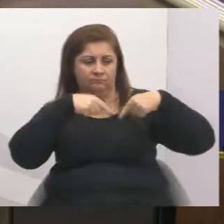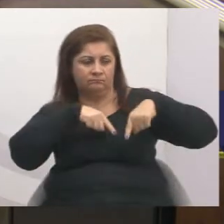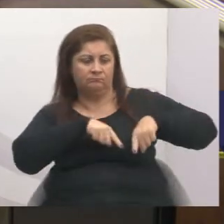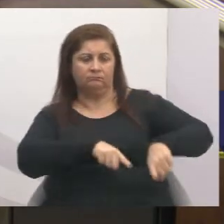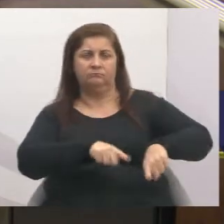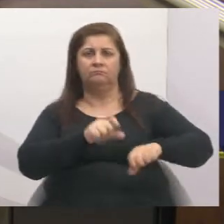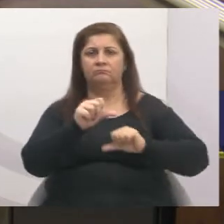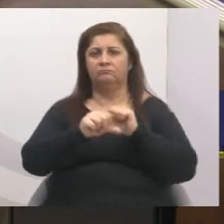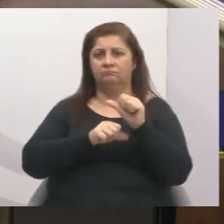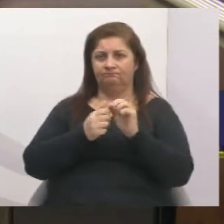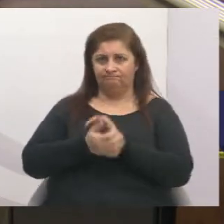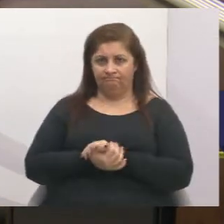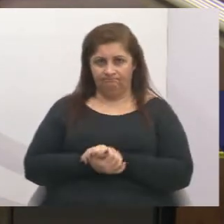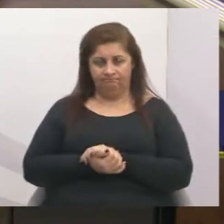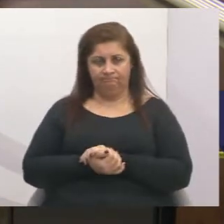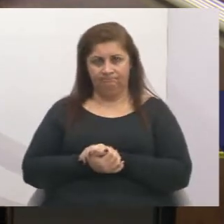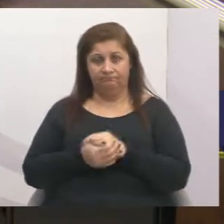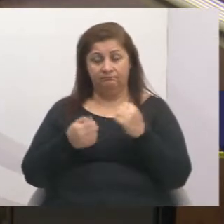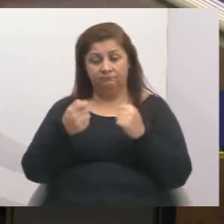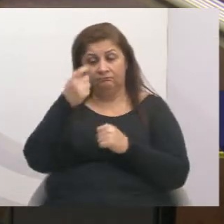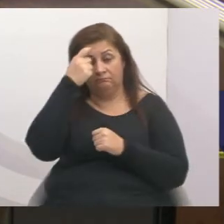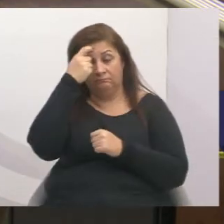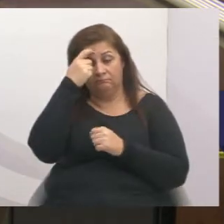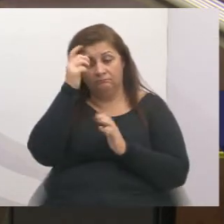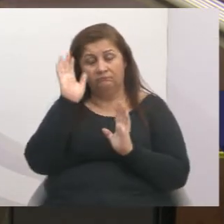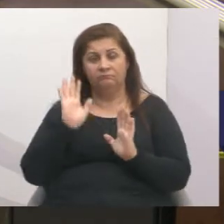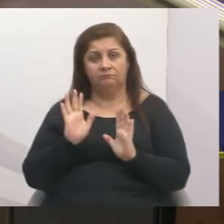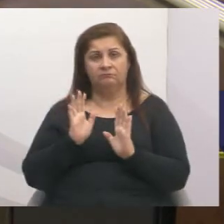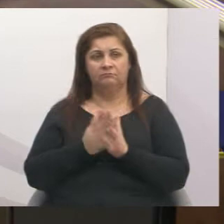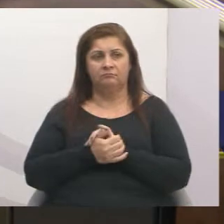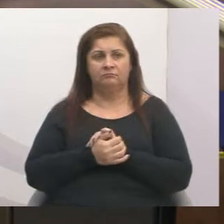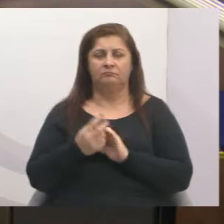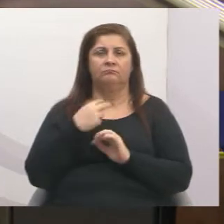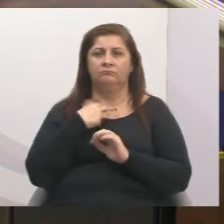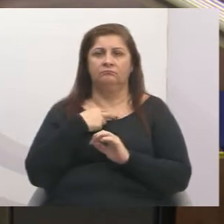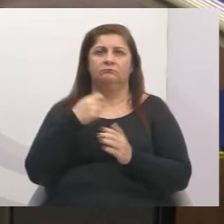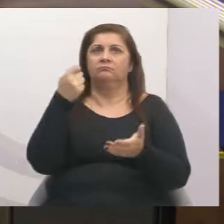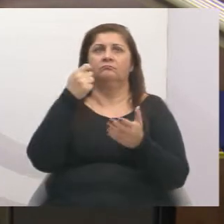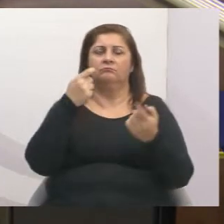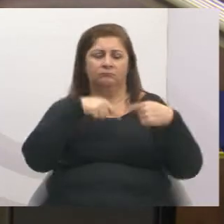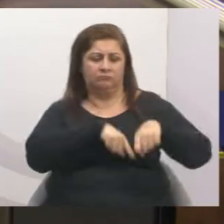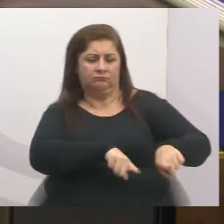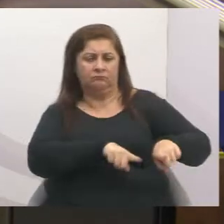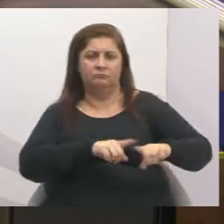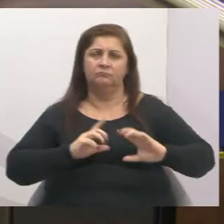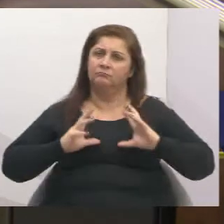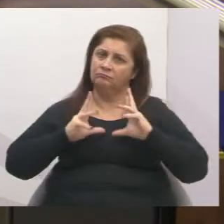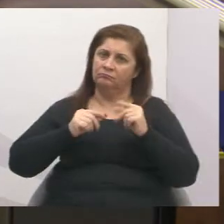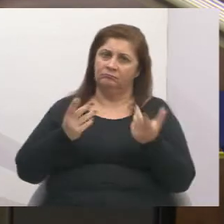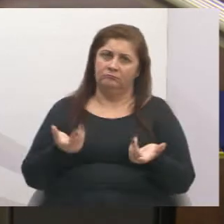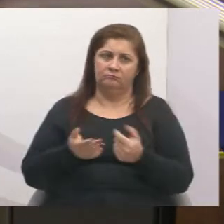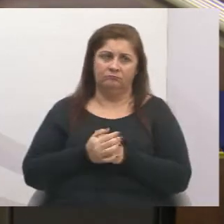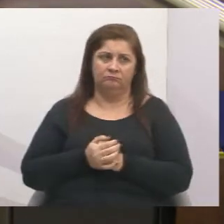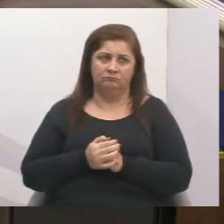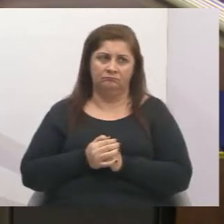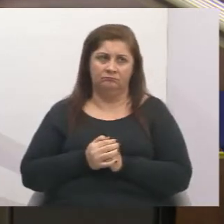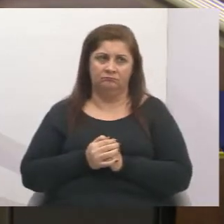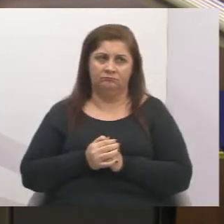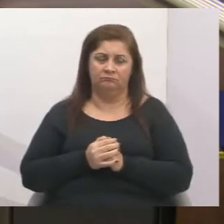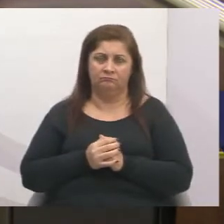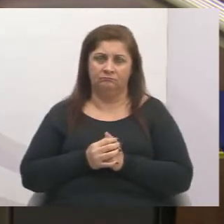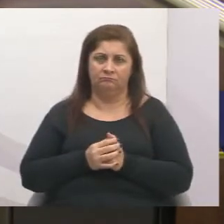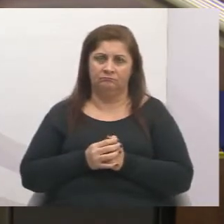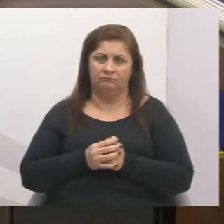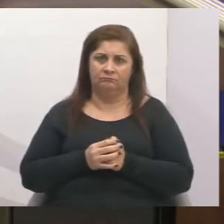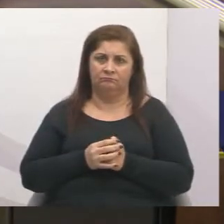reforma, a gente tem que ser coerente até para ser contra. A gente não pode propor desconto sabe,